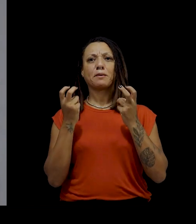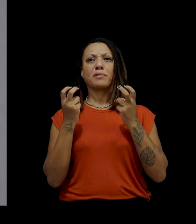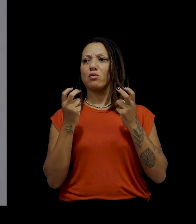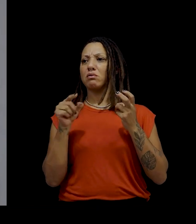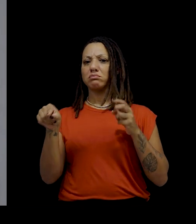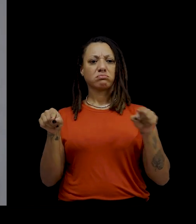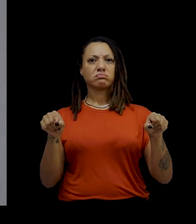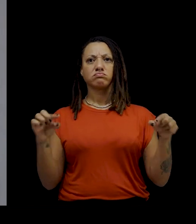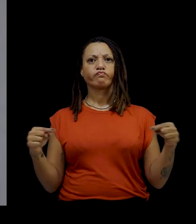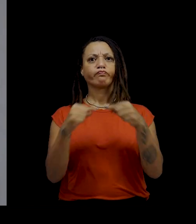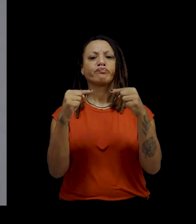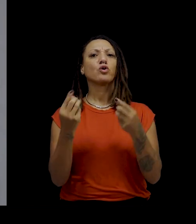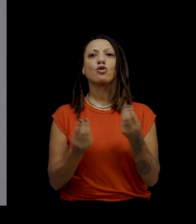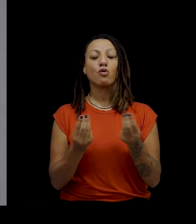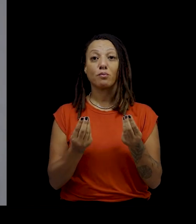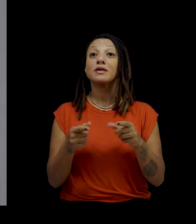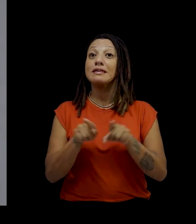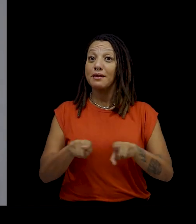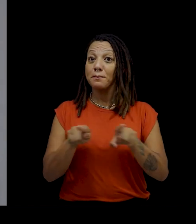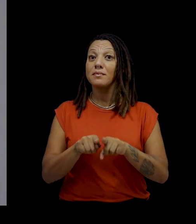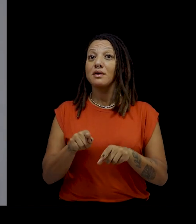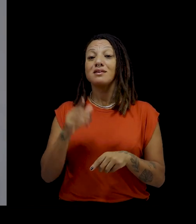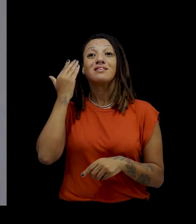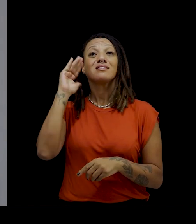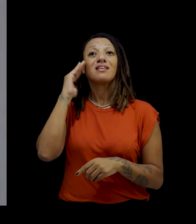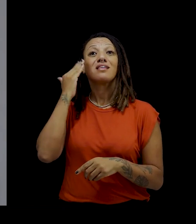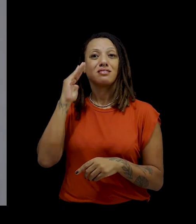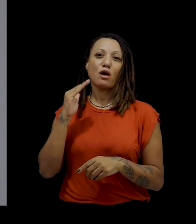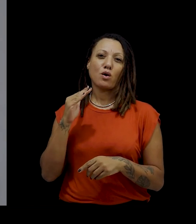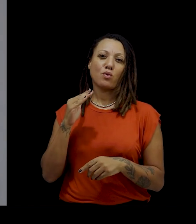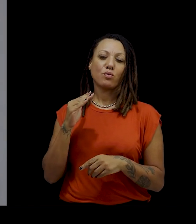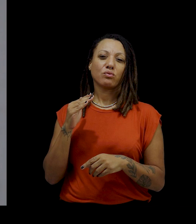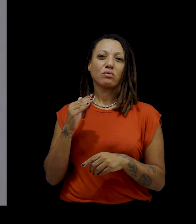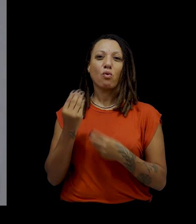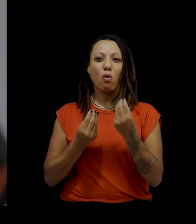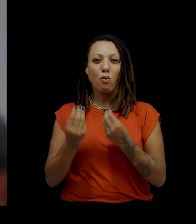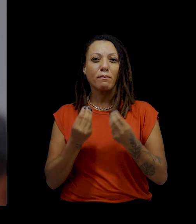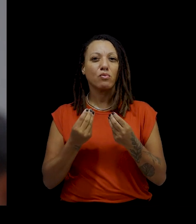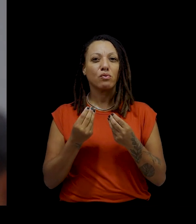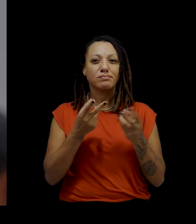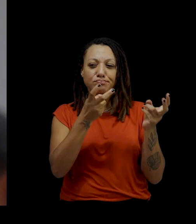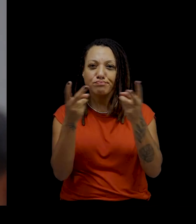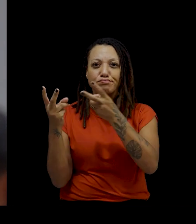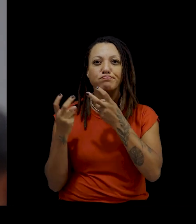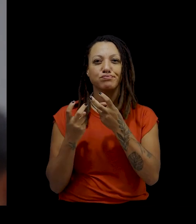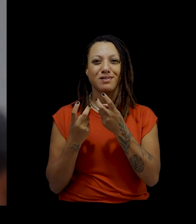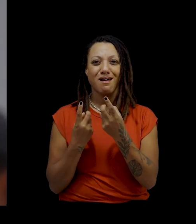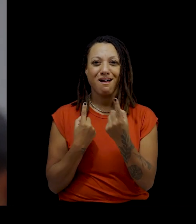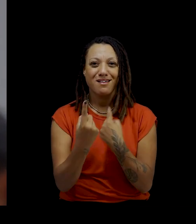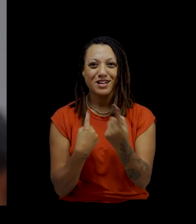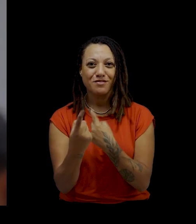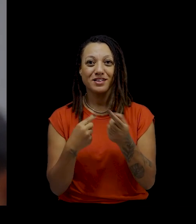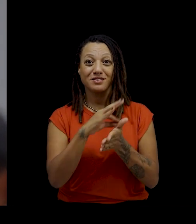grande insight que você teve, né? Além de entender, de fazer esse trabalho pela Transamazônica, mas qual foi o estudo